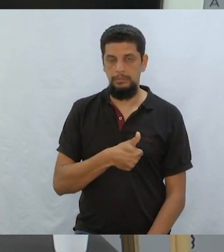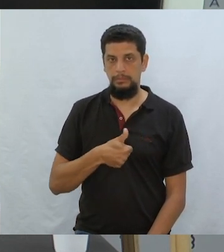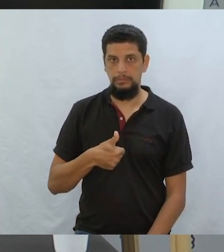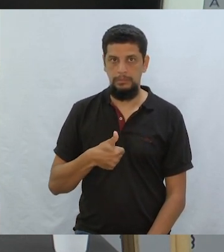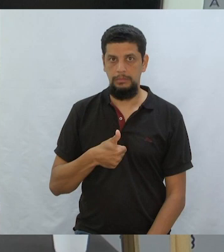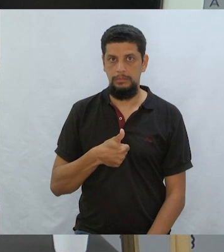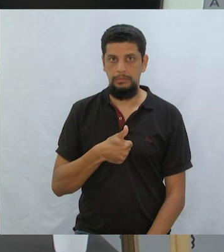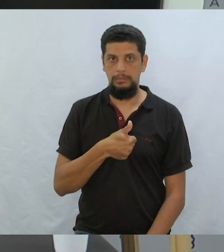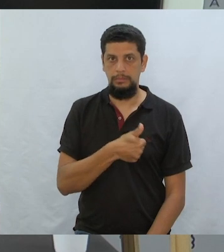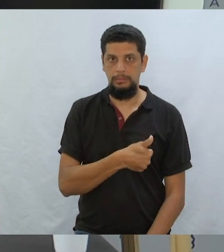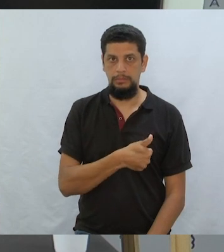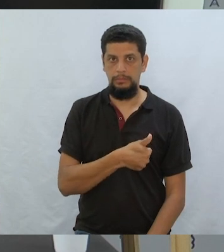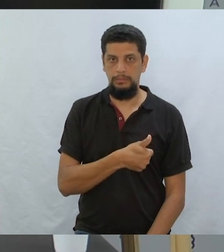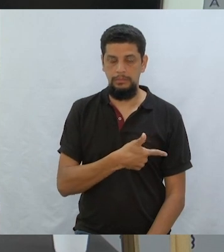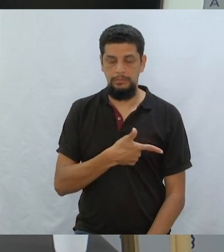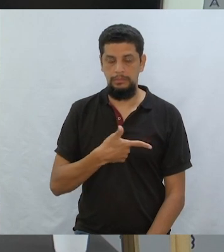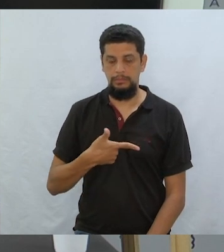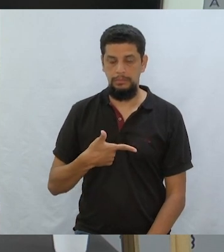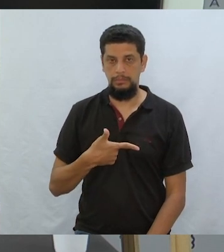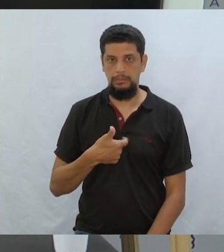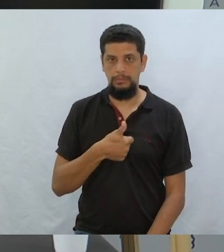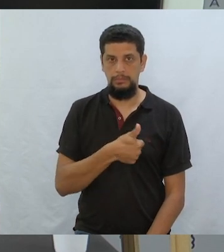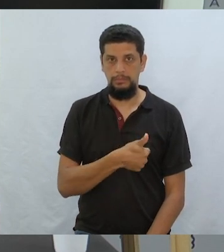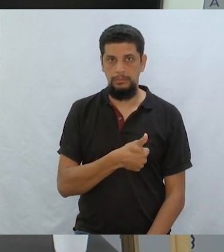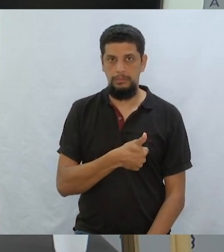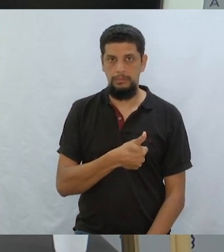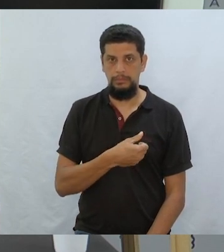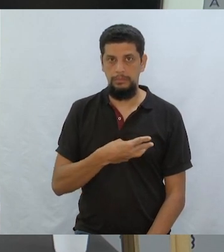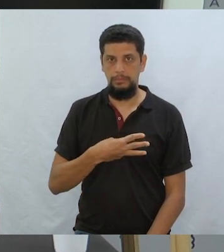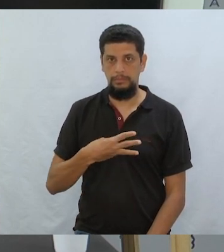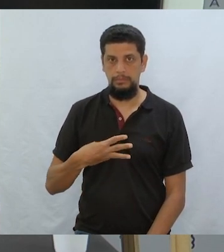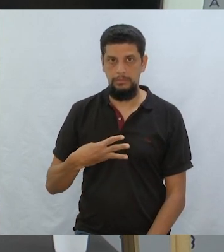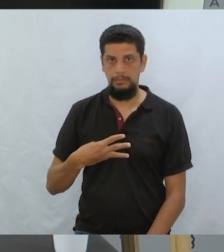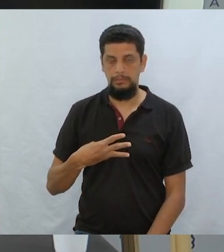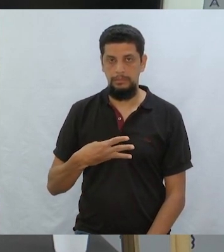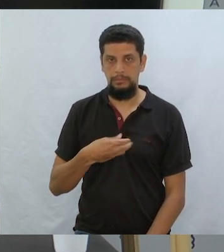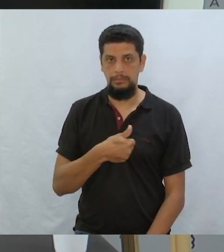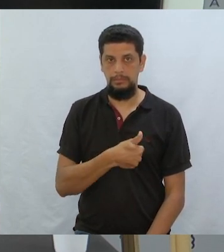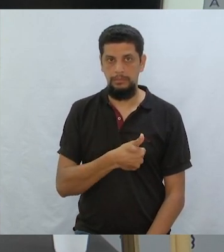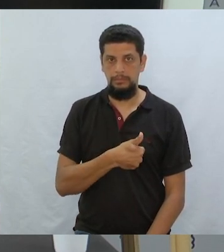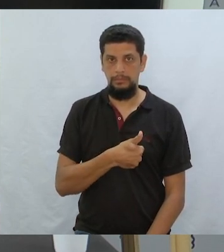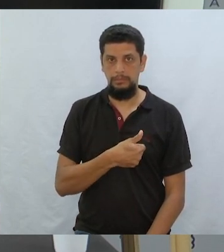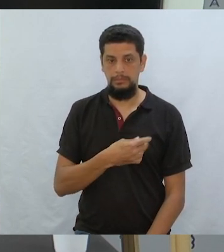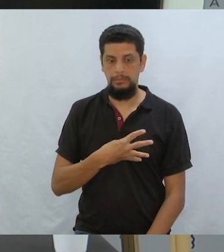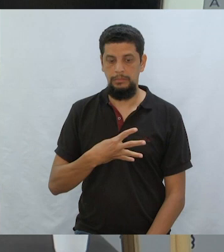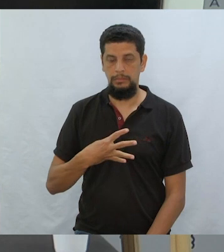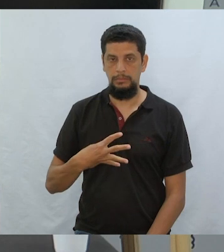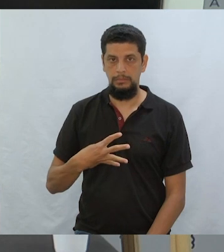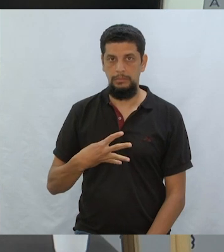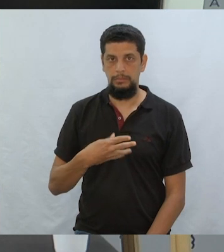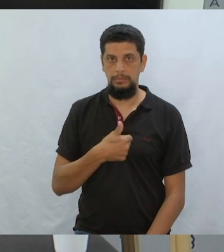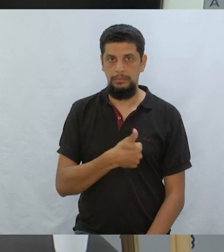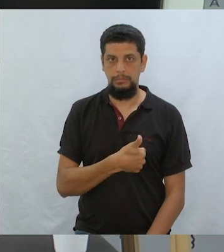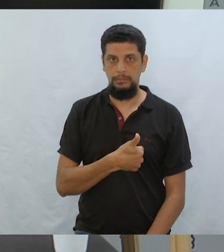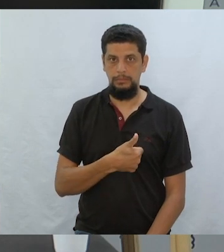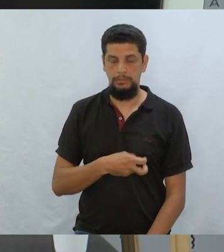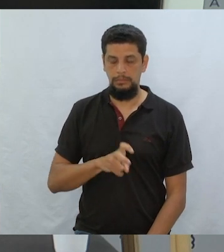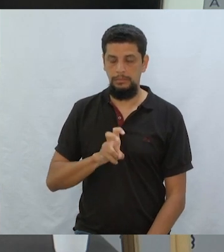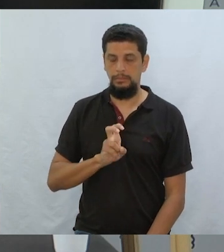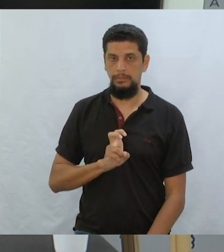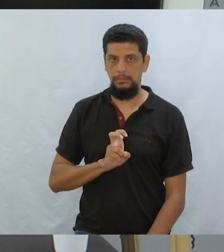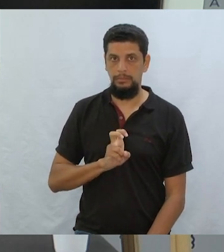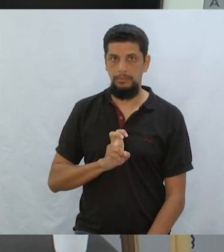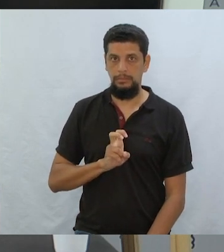dez, onze, 12, 13,